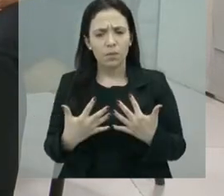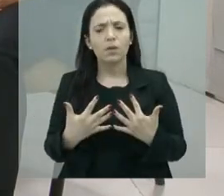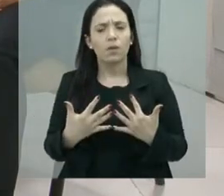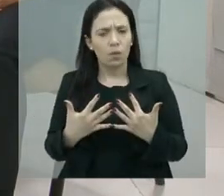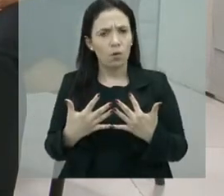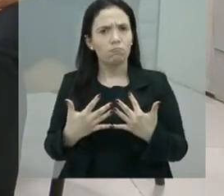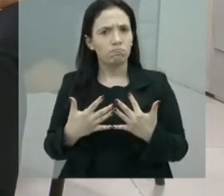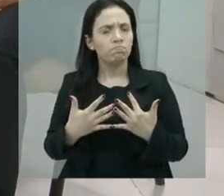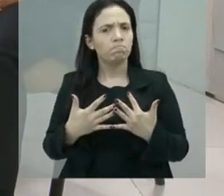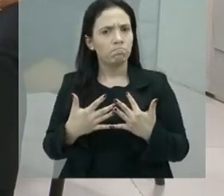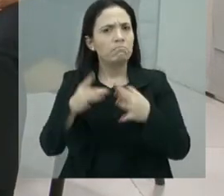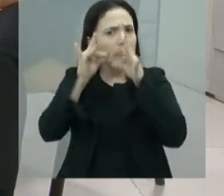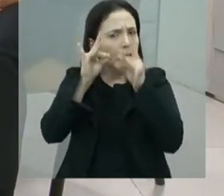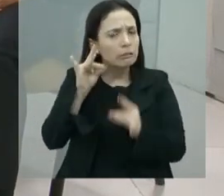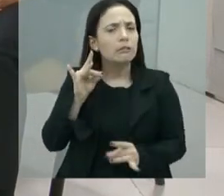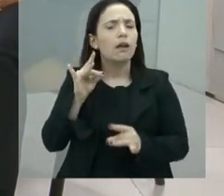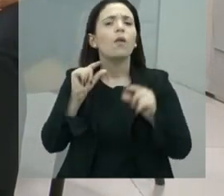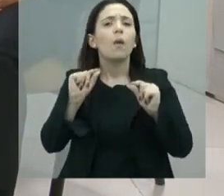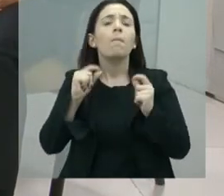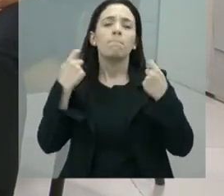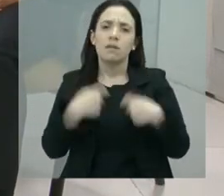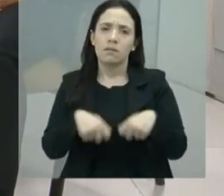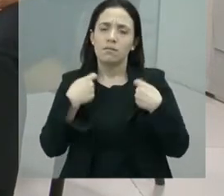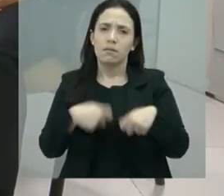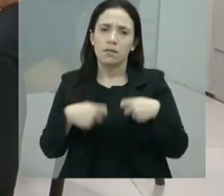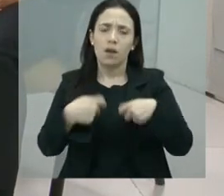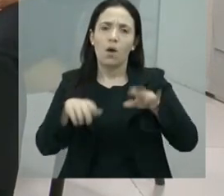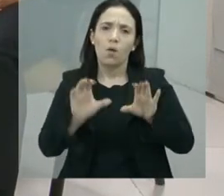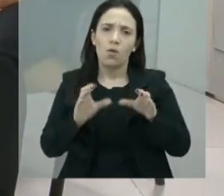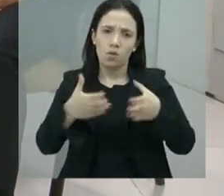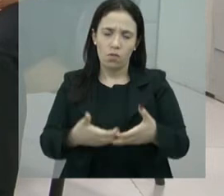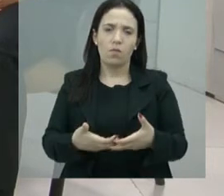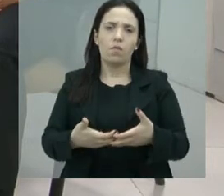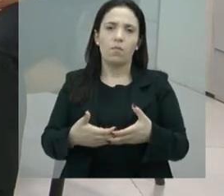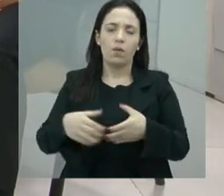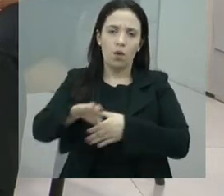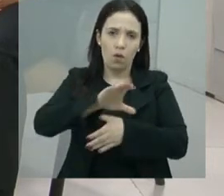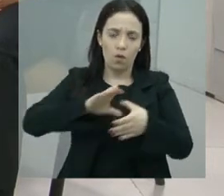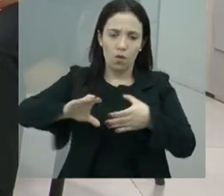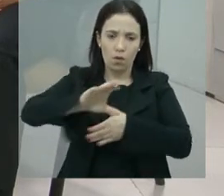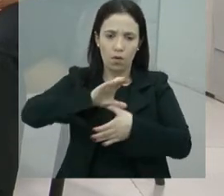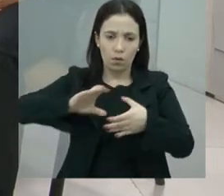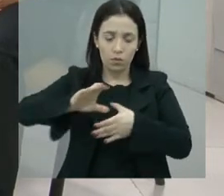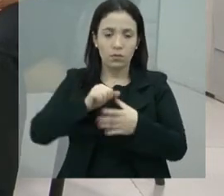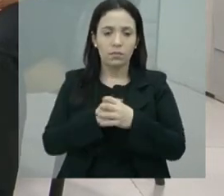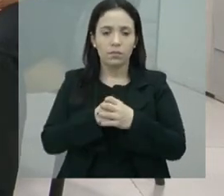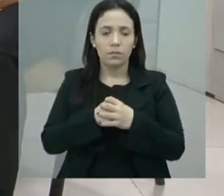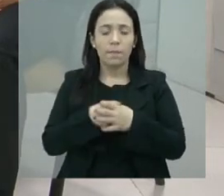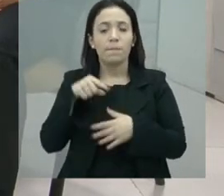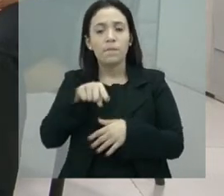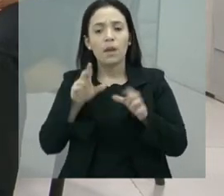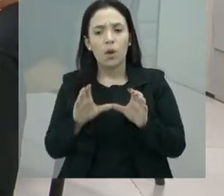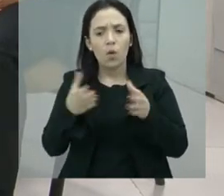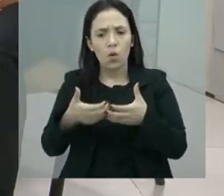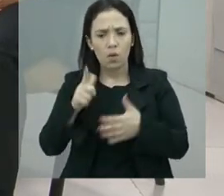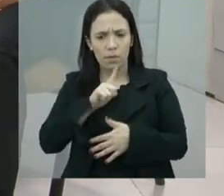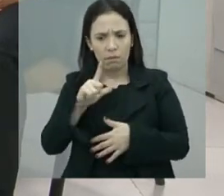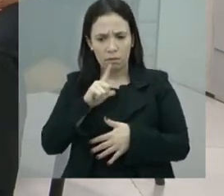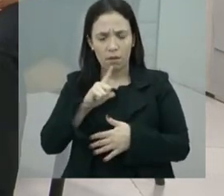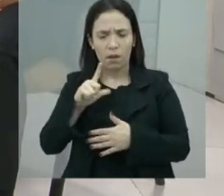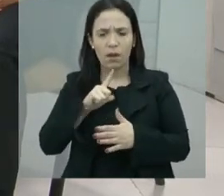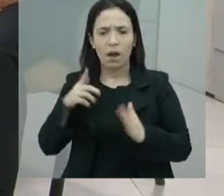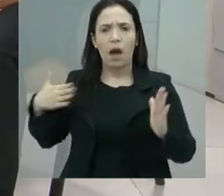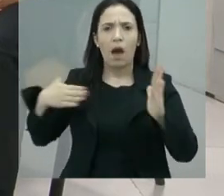muita propriedade, a necessidade, né, do comitê de gestão colegiada. E esse comitê, existe um